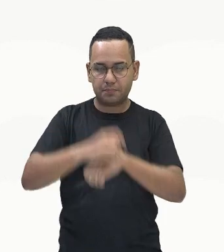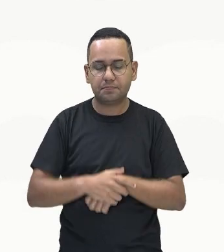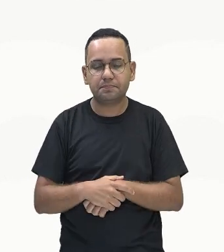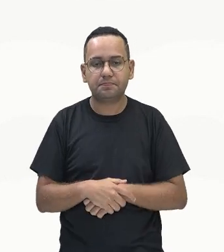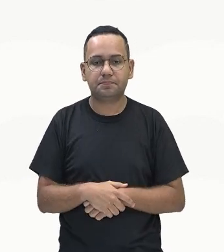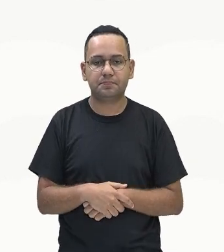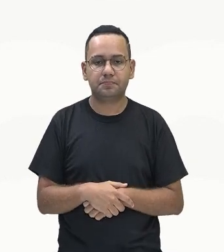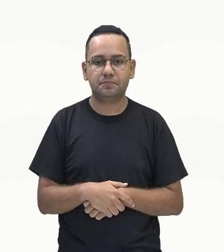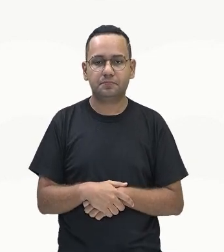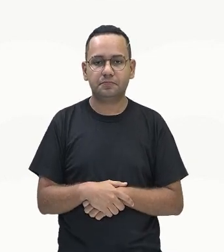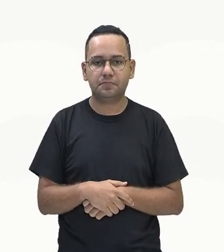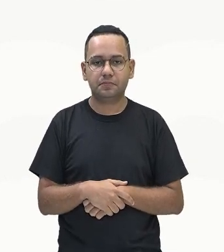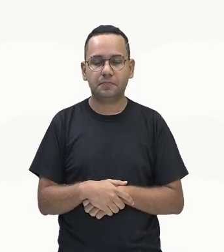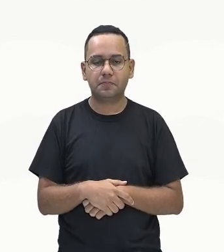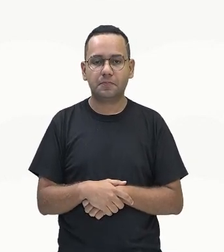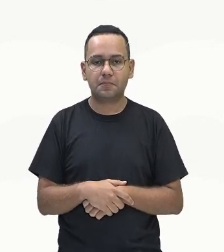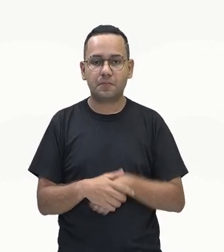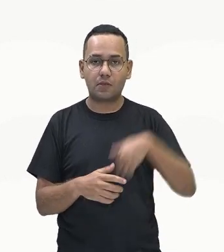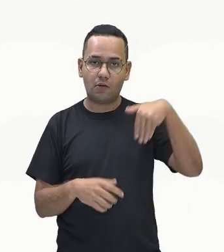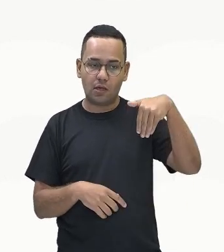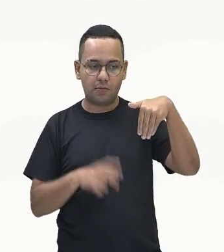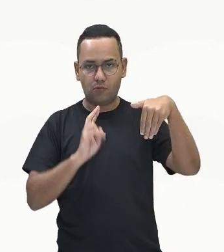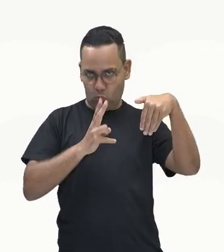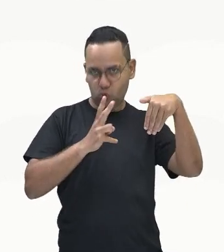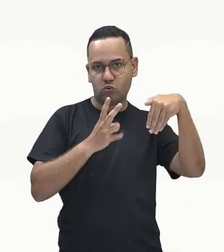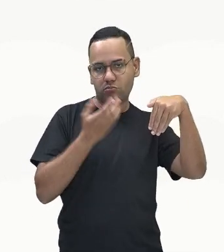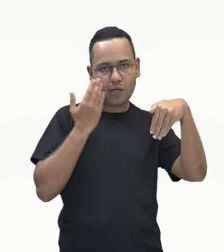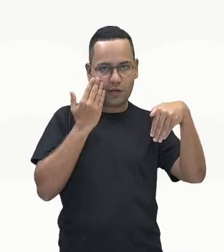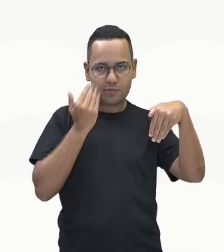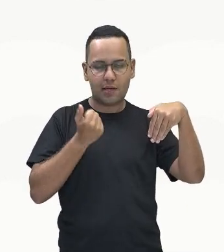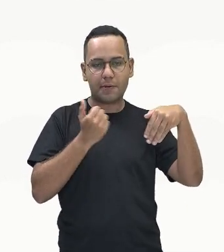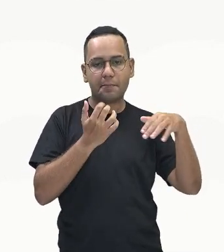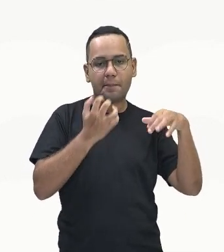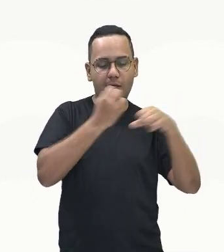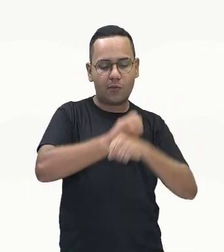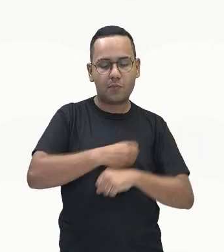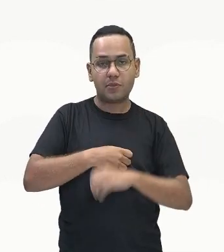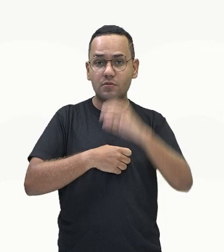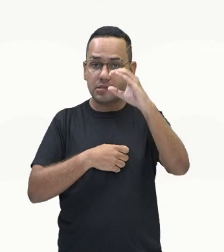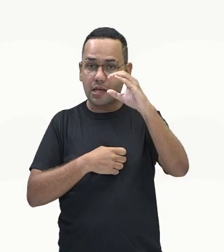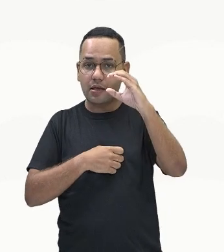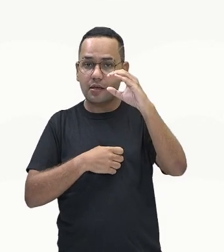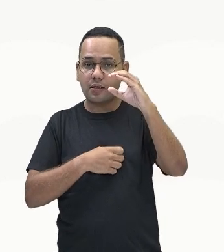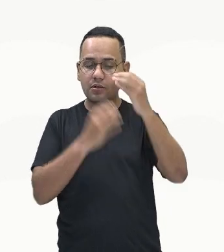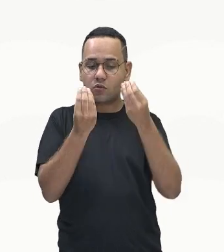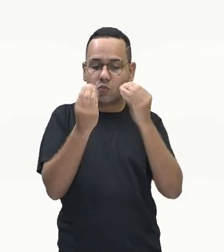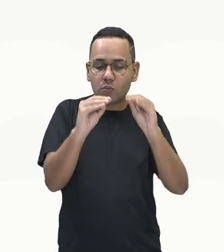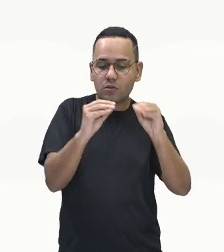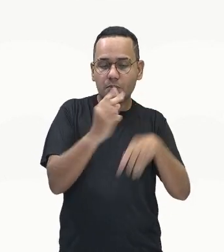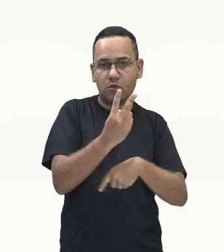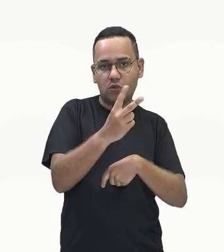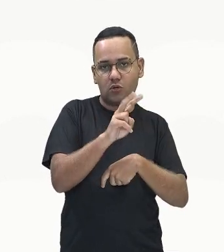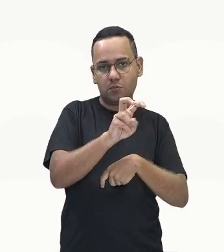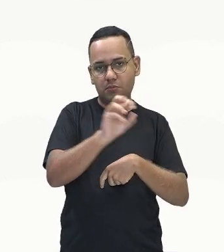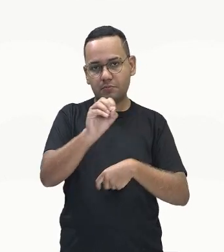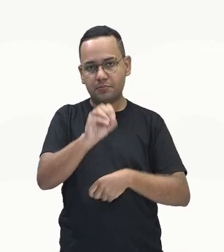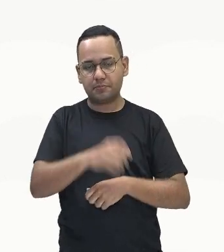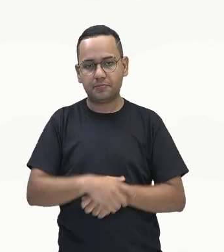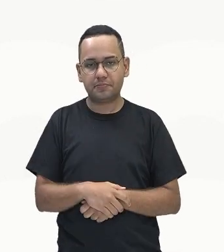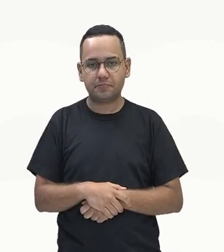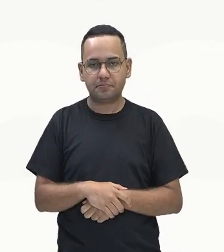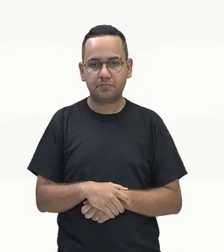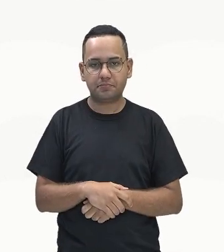no lugar do C, né, o capital, que a gente destacou, a gente trocou o C por 2.500.